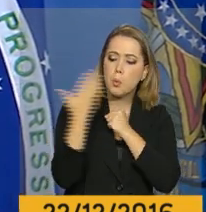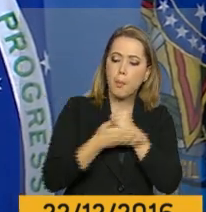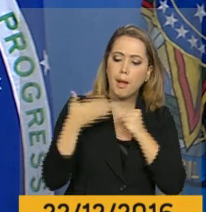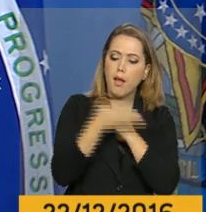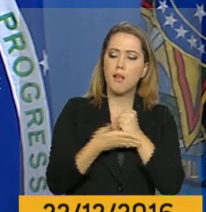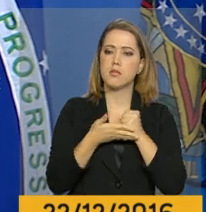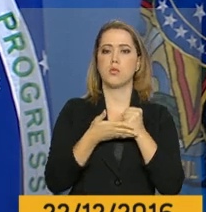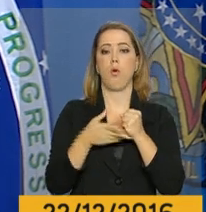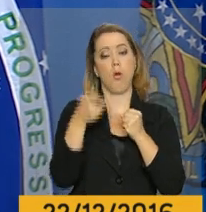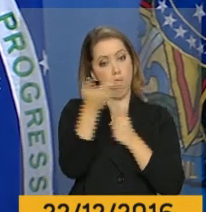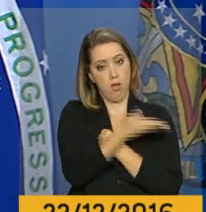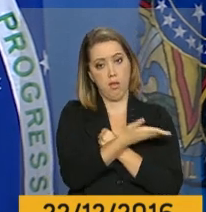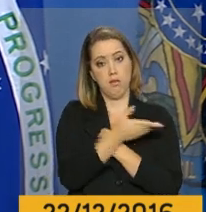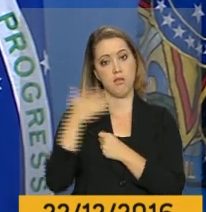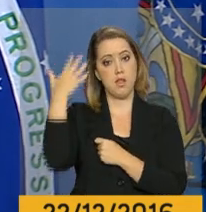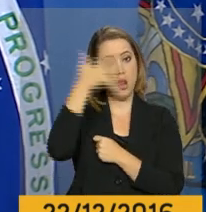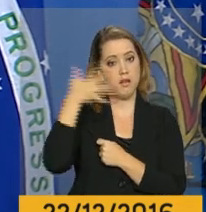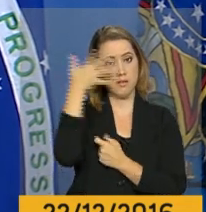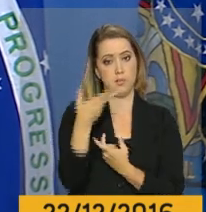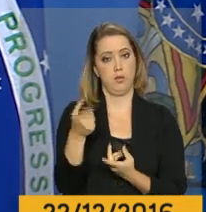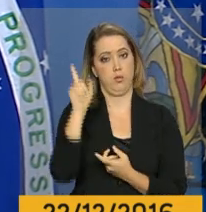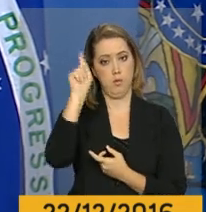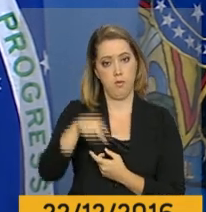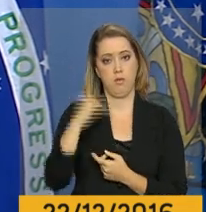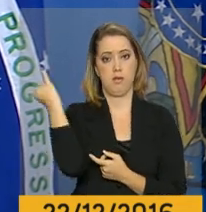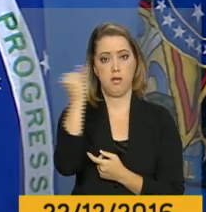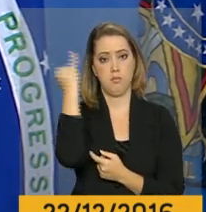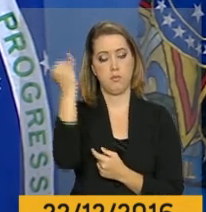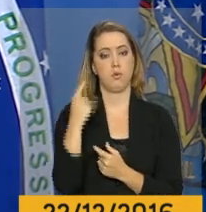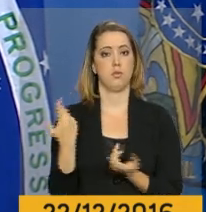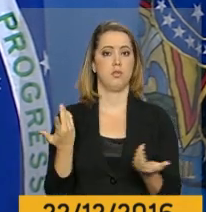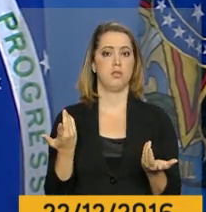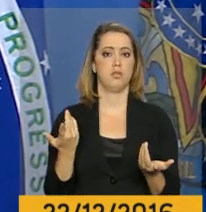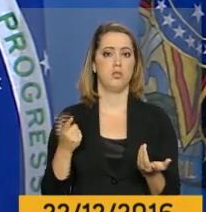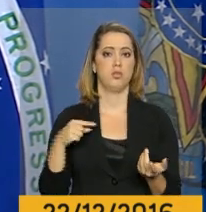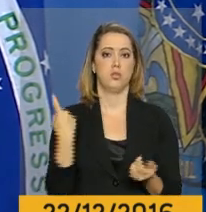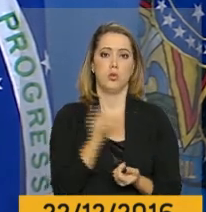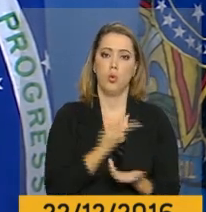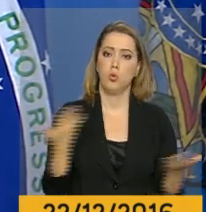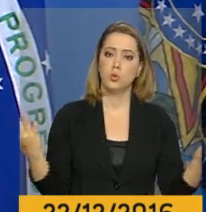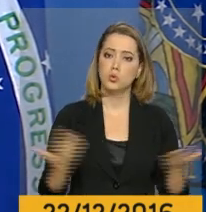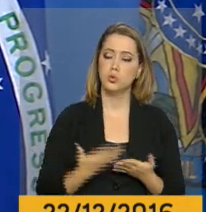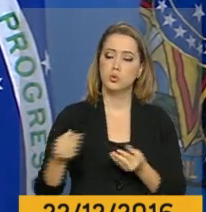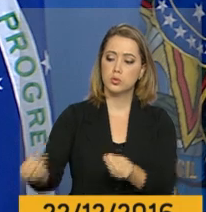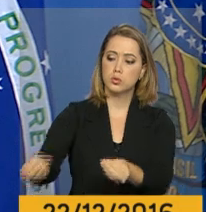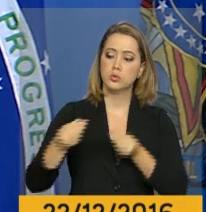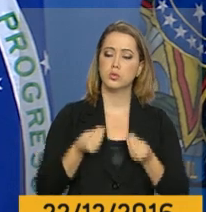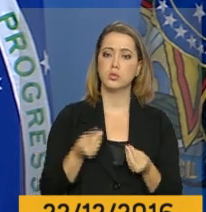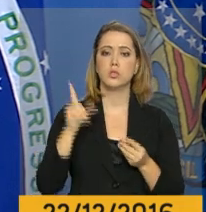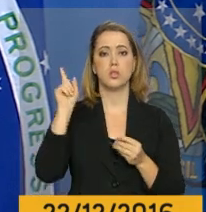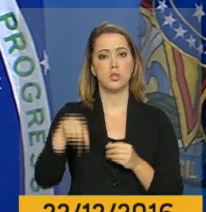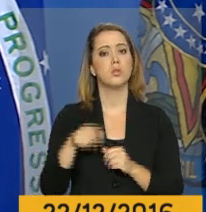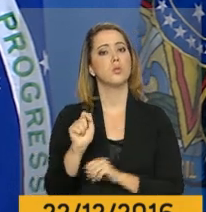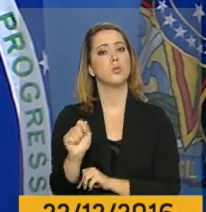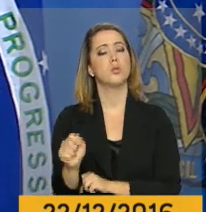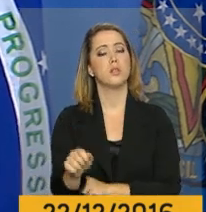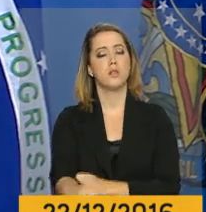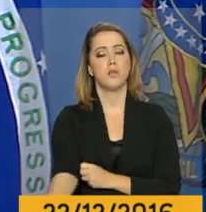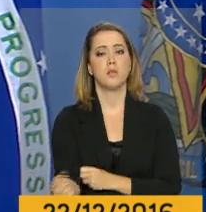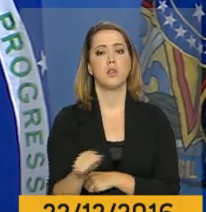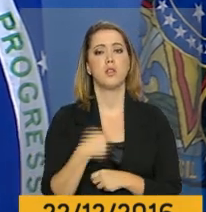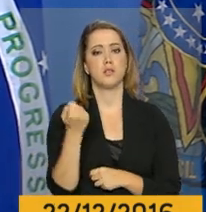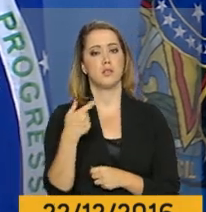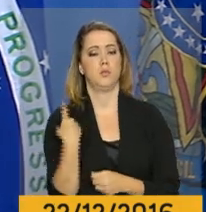no seu discurso, conceitos essenciais para a formulação daquilo que hoje traz o que é símbolo para todos nós,